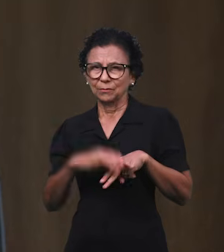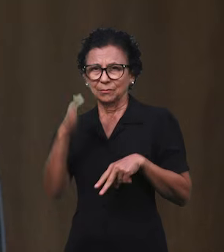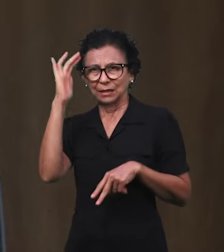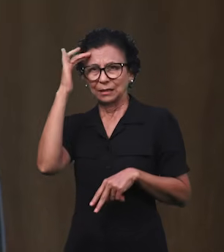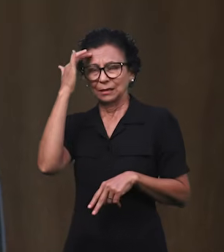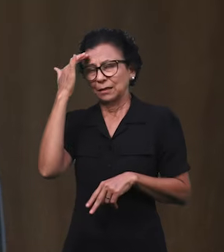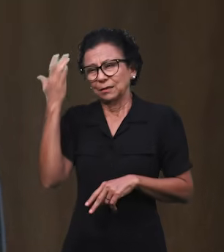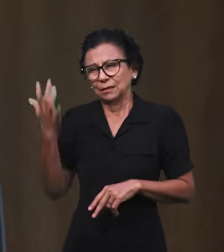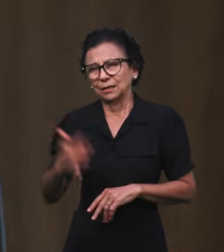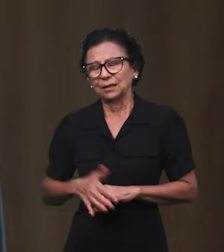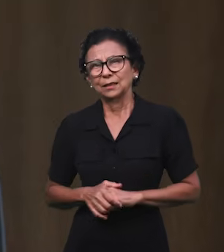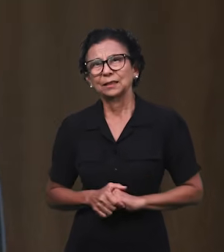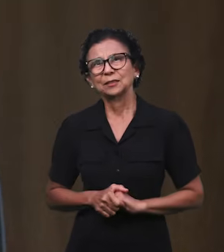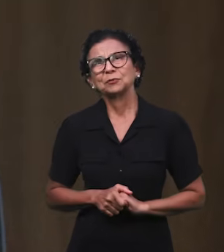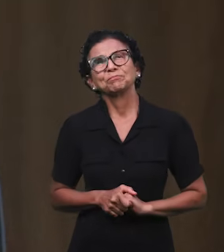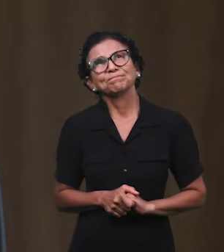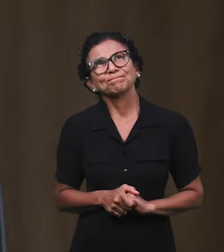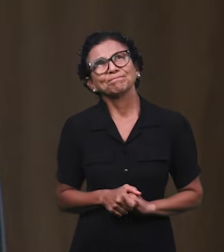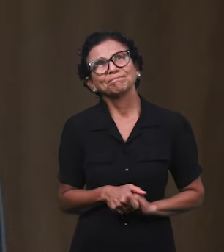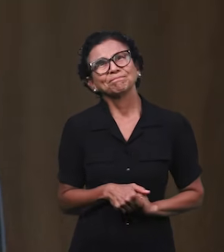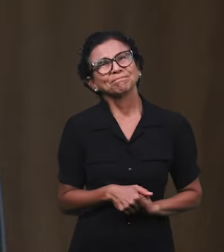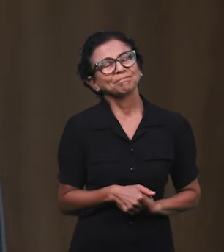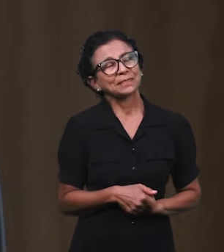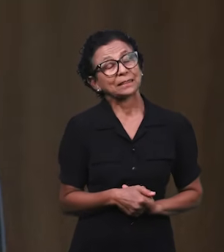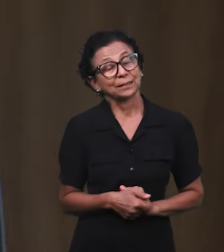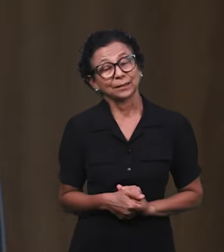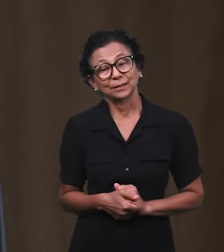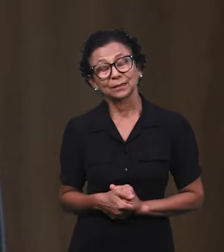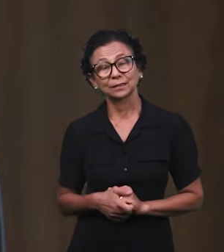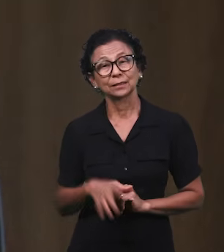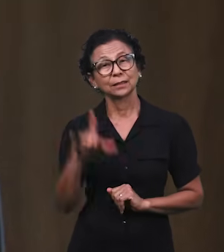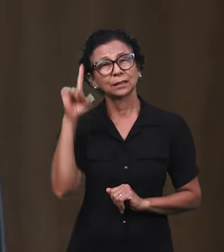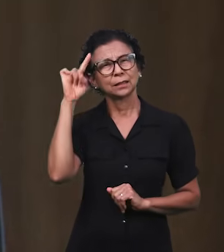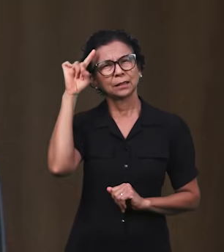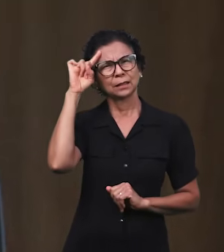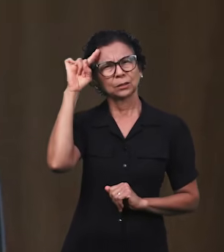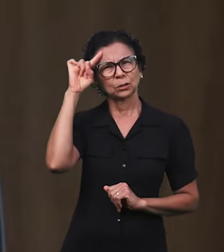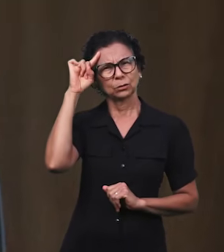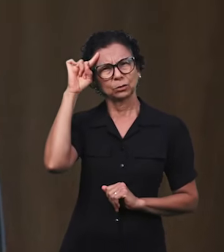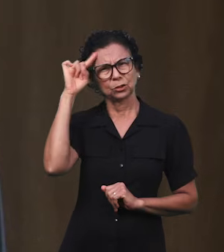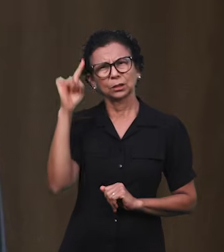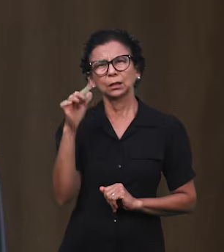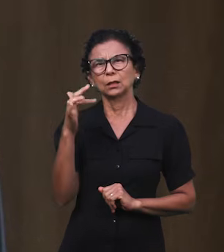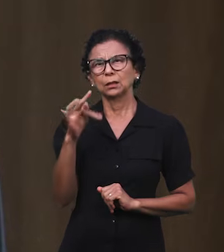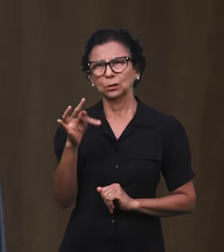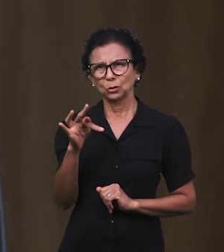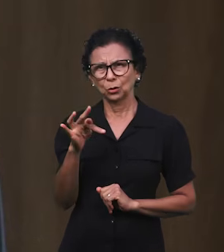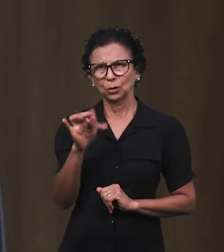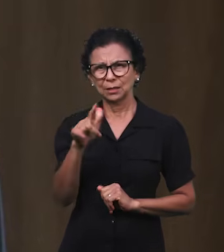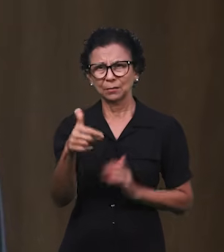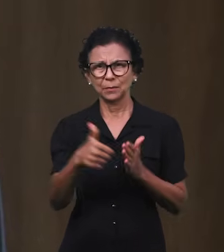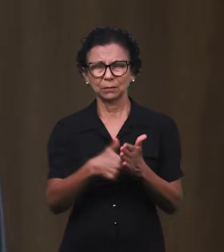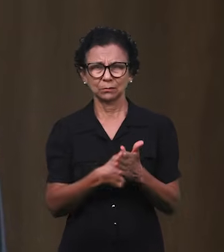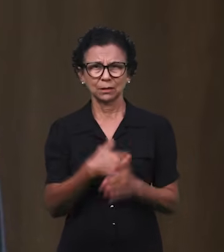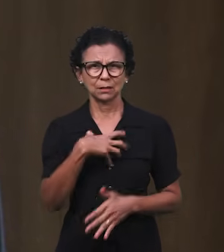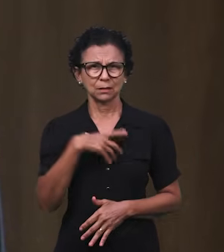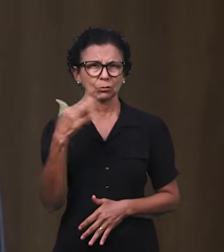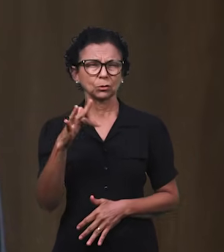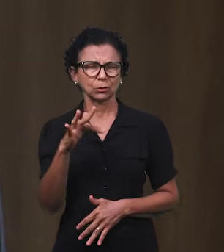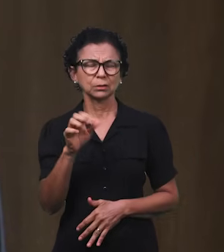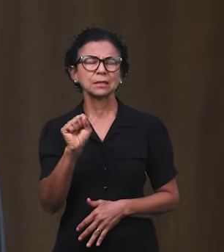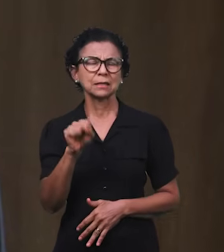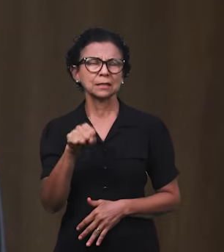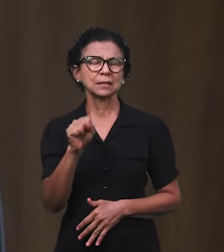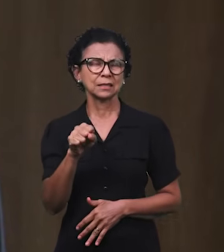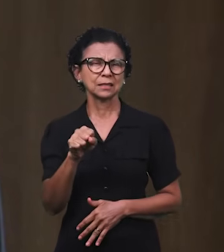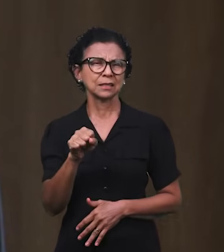não tem um dia sequer que seja sem dor. Se você me perguntar agora, você está com dor? Estou. Mas